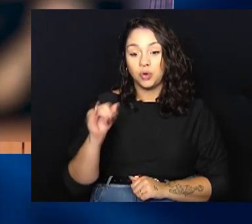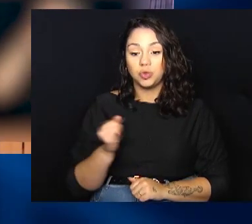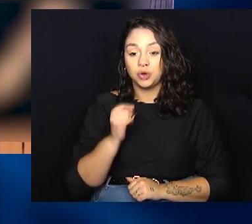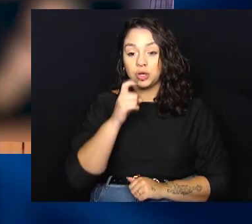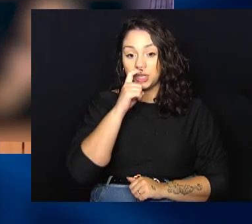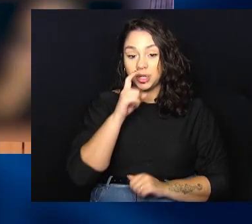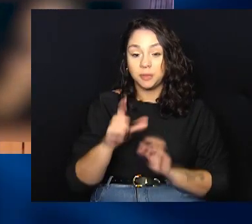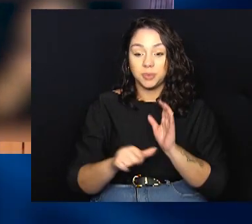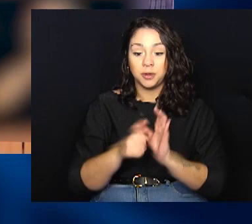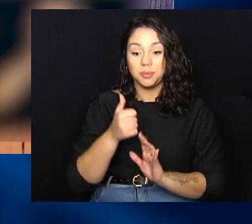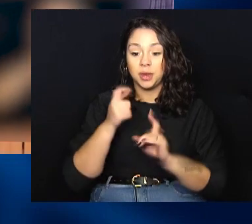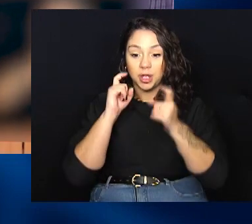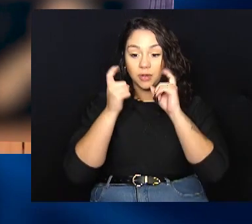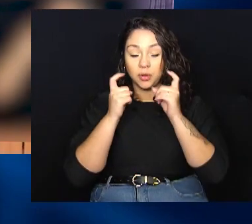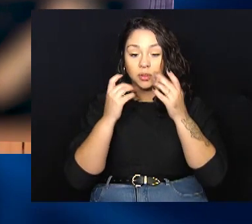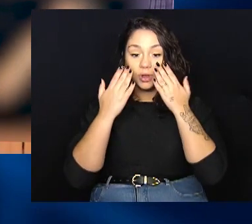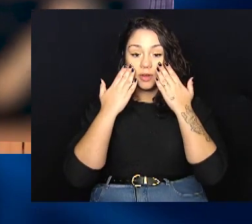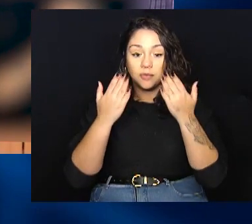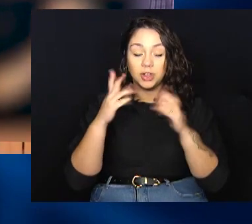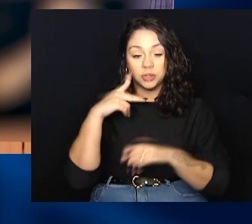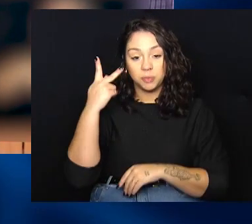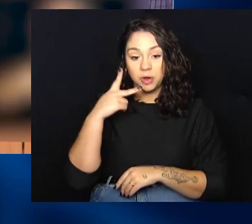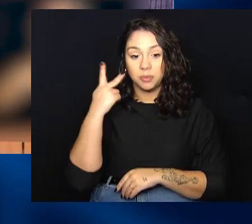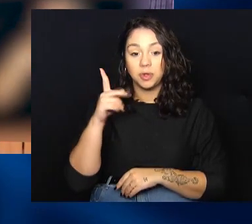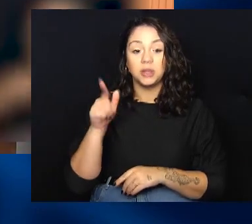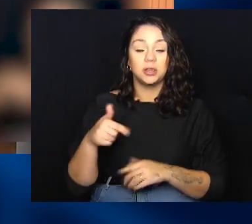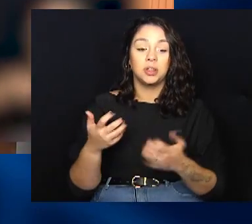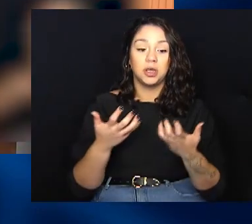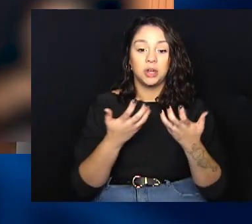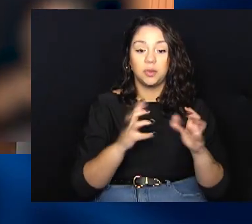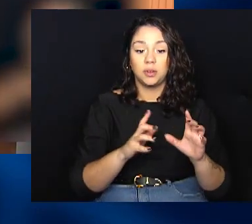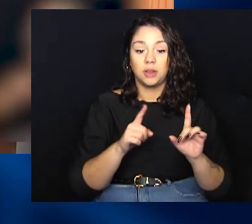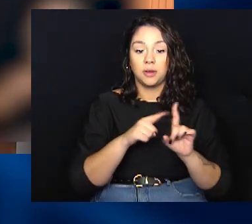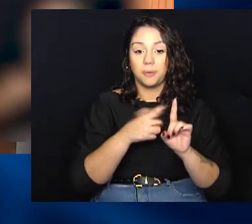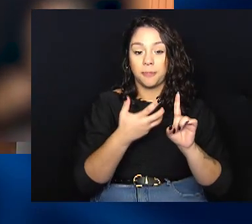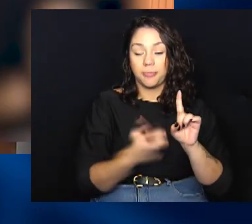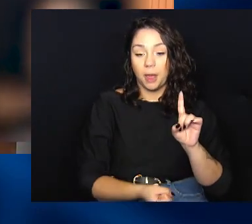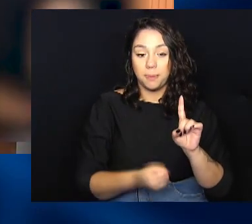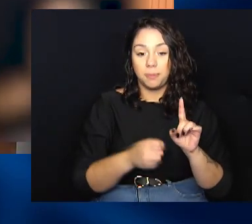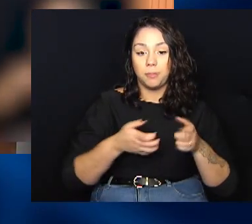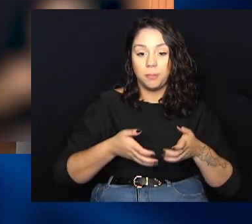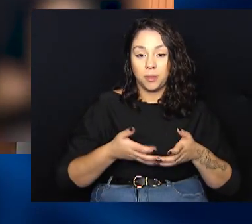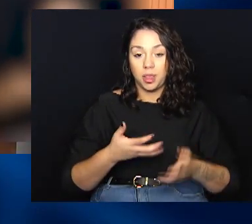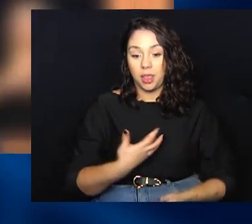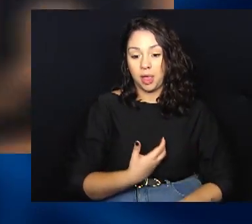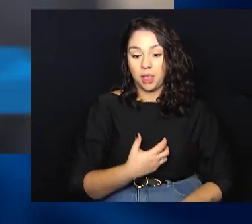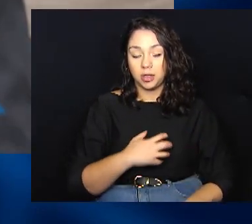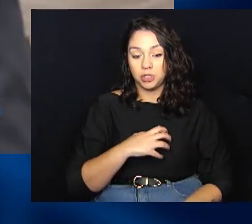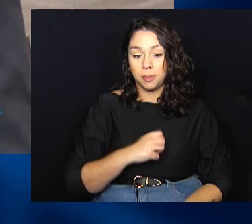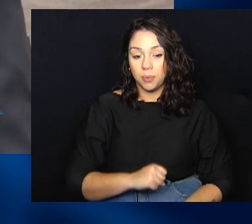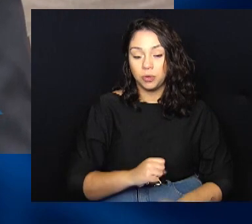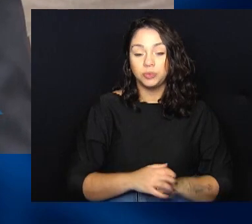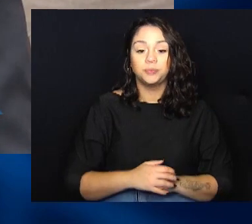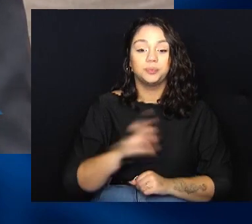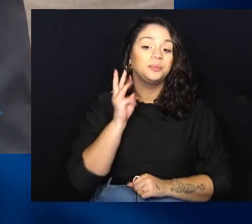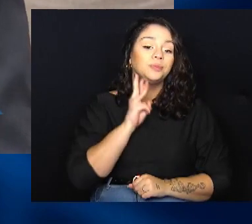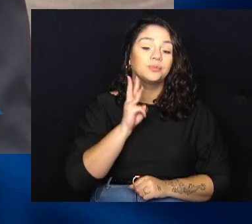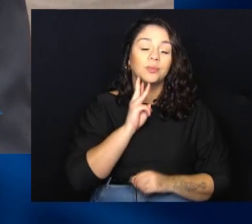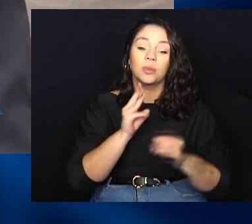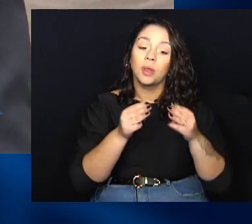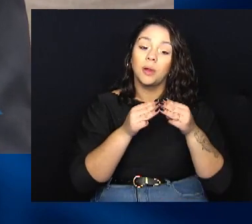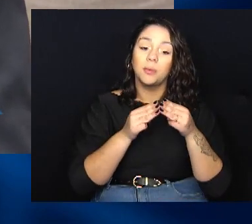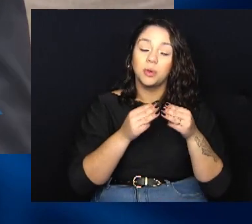Vereador Jorge Schneider realiza a primeira reunião da frente parlamentar contra o aborto o vereador